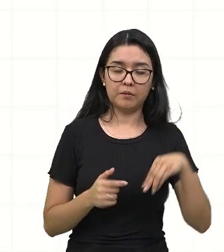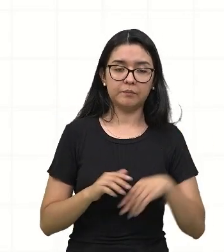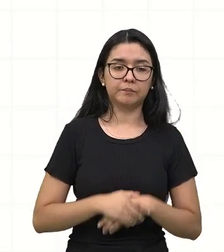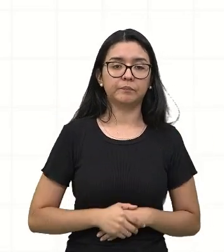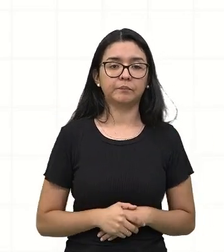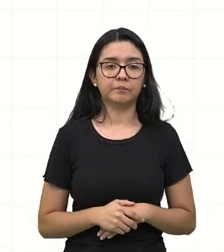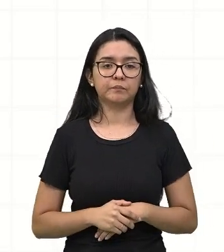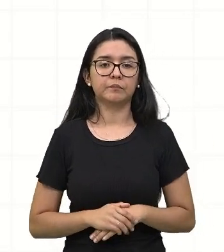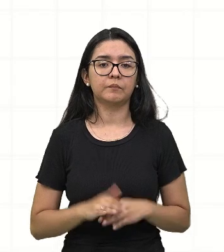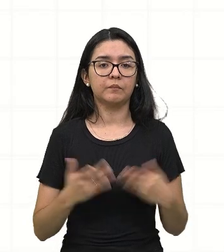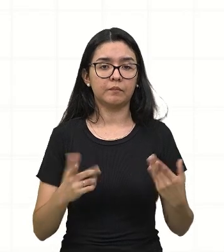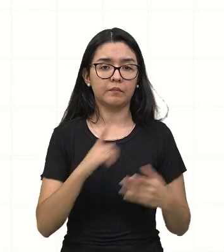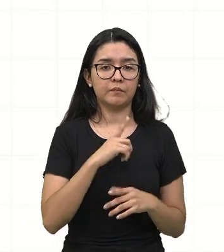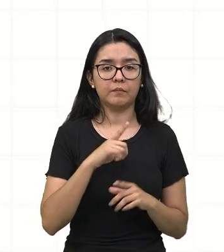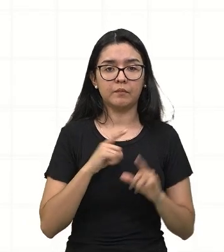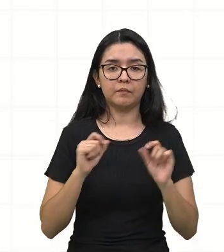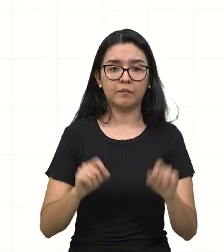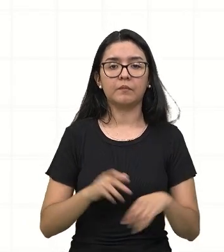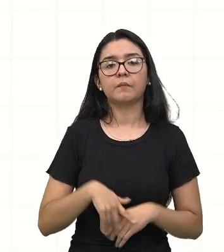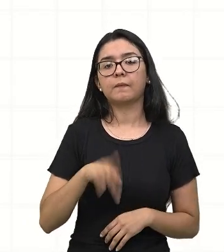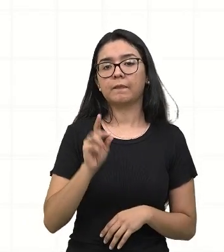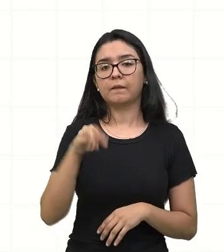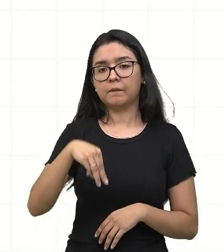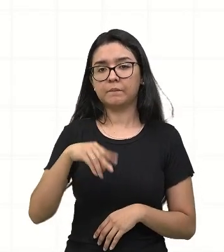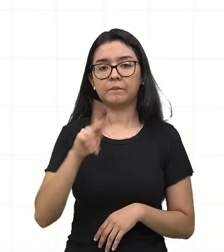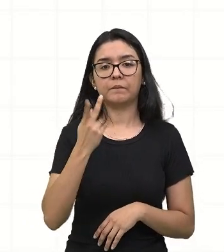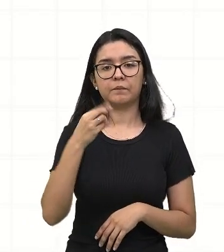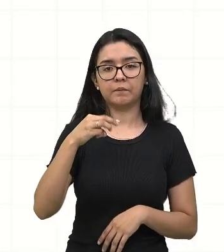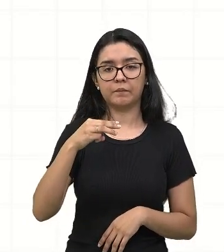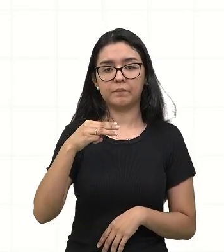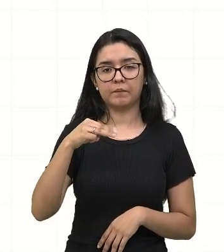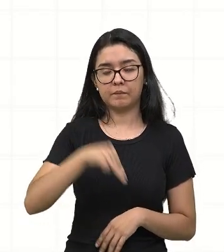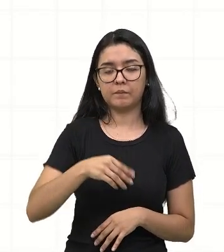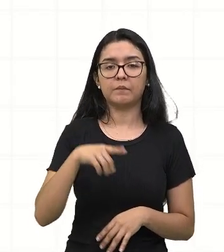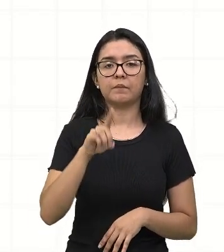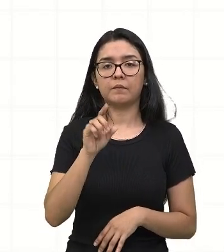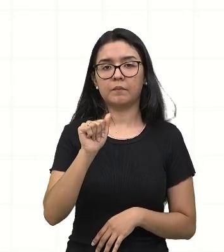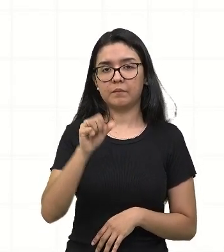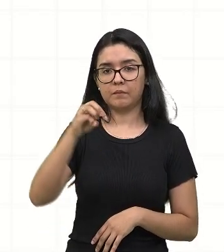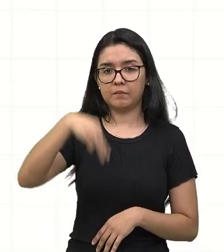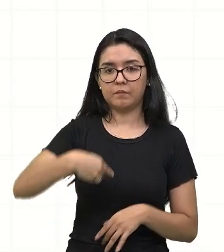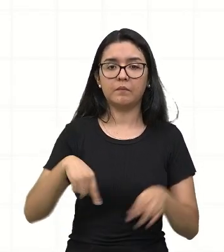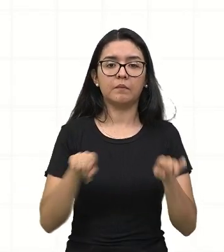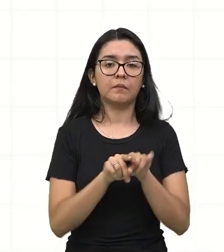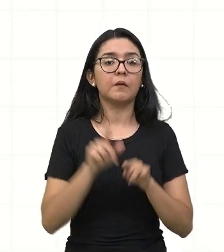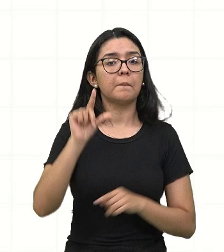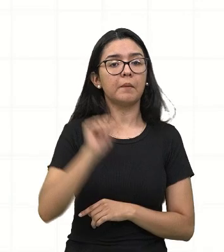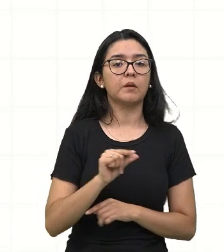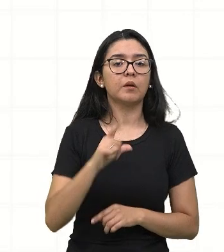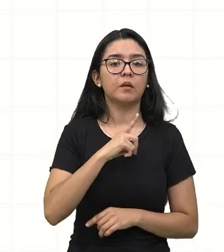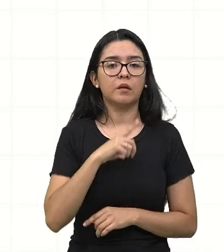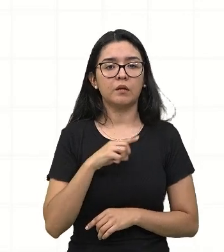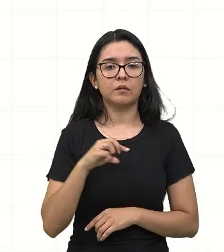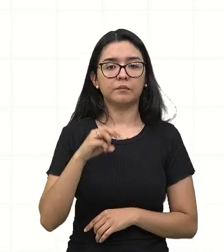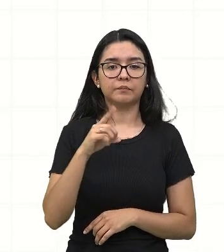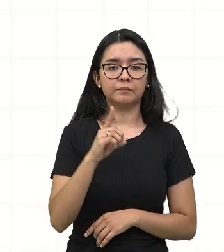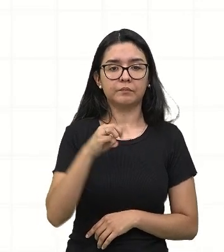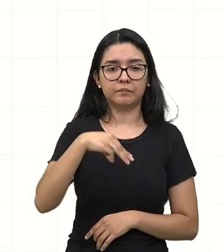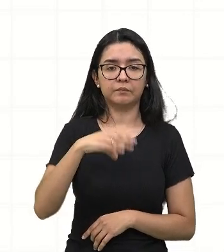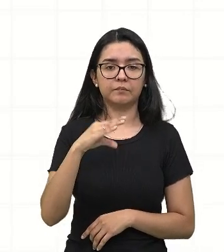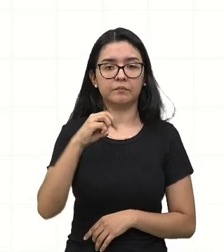do que o metro, eu estou falando aqui de quilômetro, hectômetro e decâmetro, e menores do que o metro, nós estamos falando de